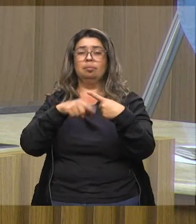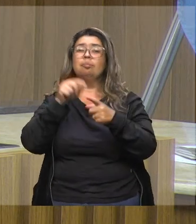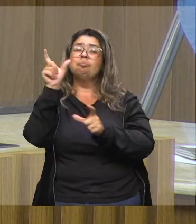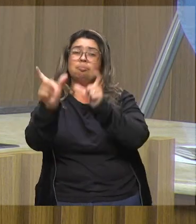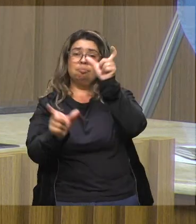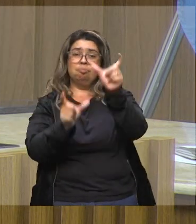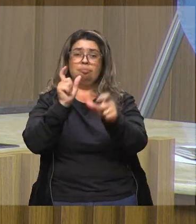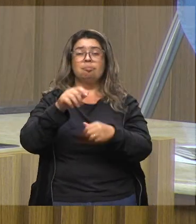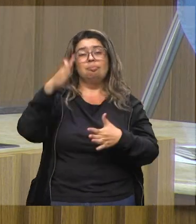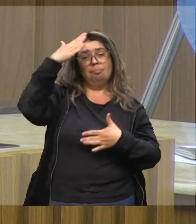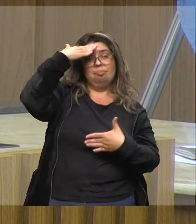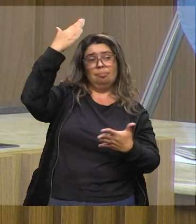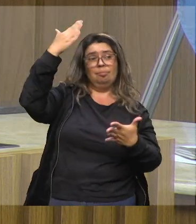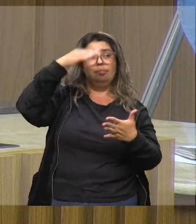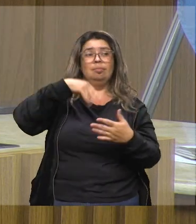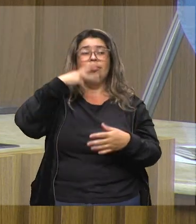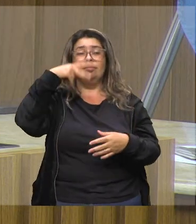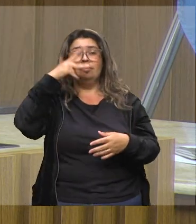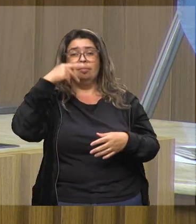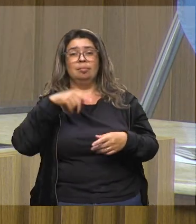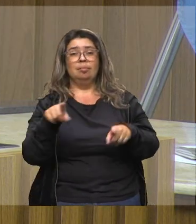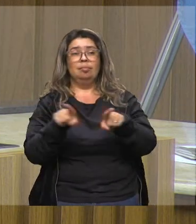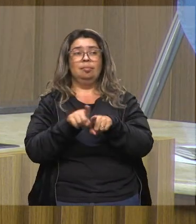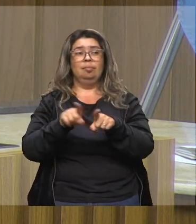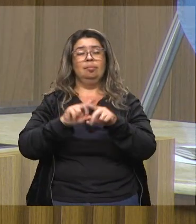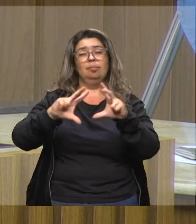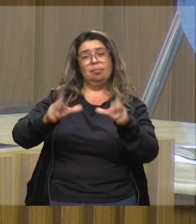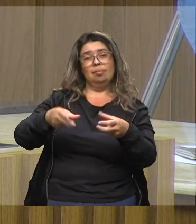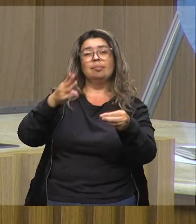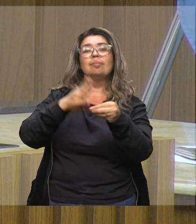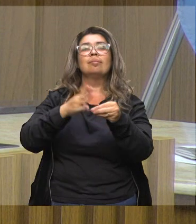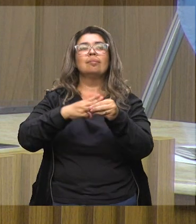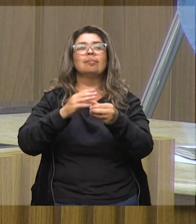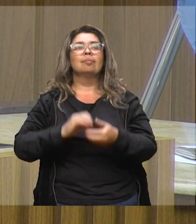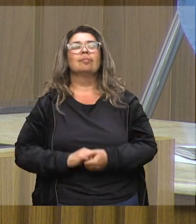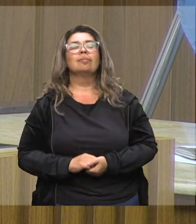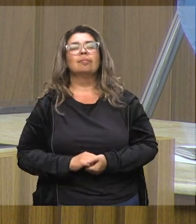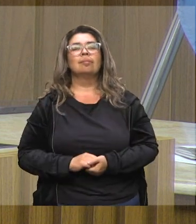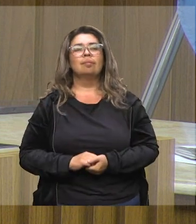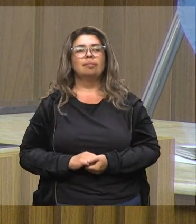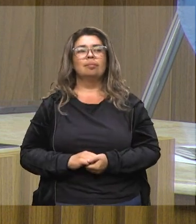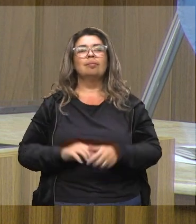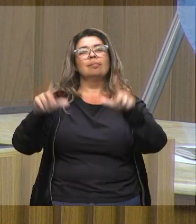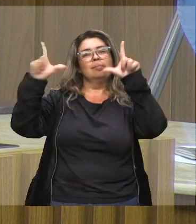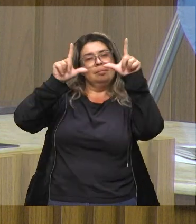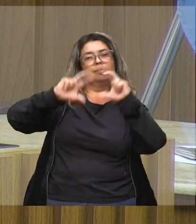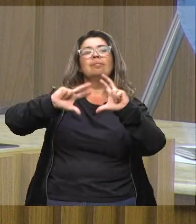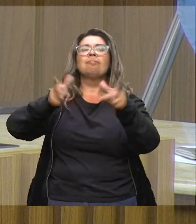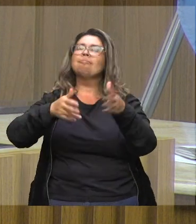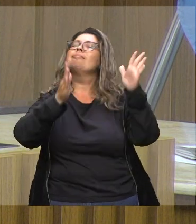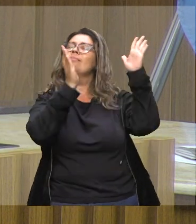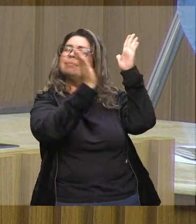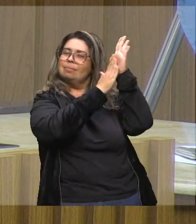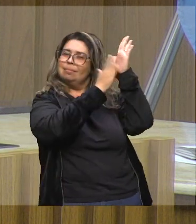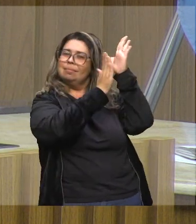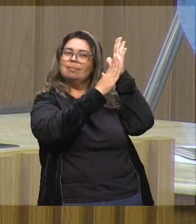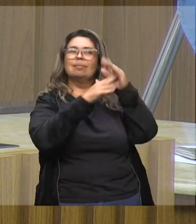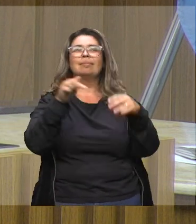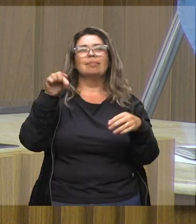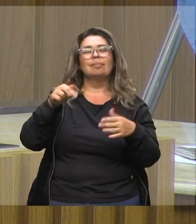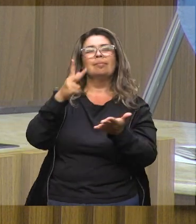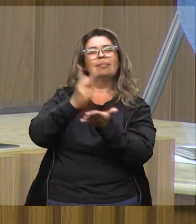de Assis agradece. E falando a respeito da Câmara Municipal, a TV Câmara está de parabéns. Hoje